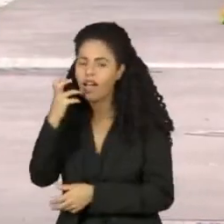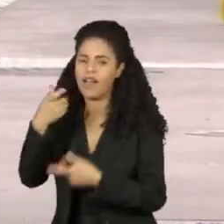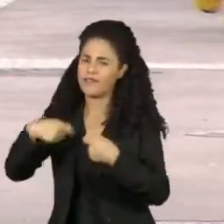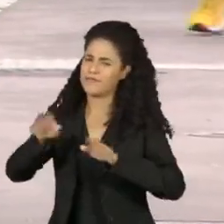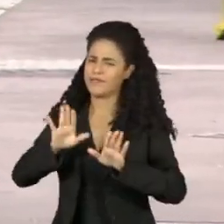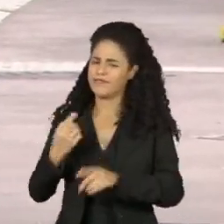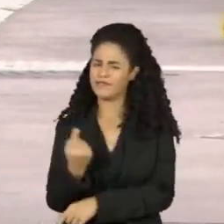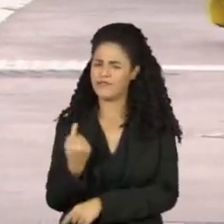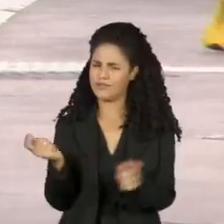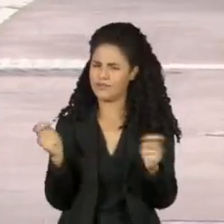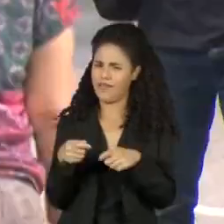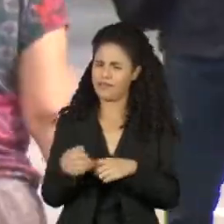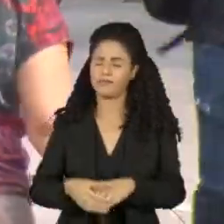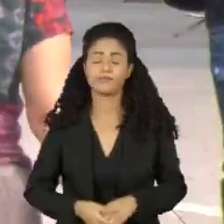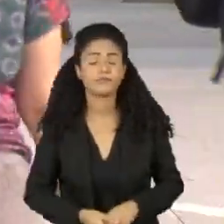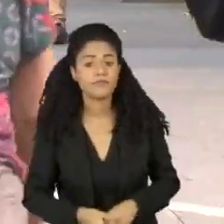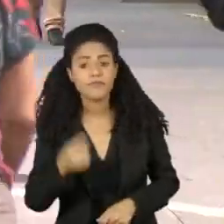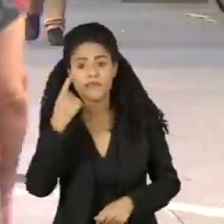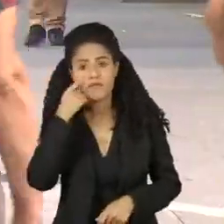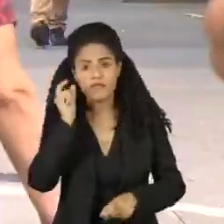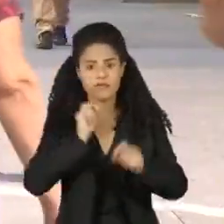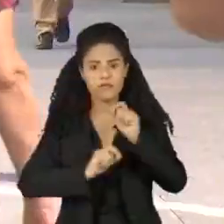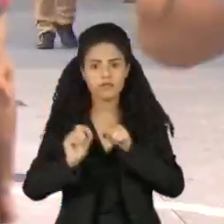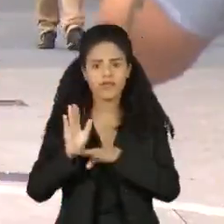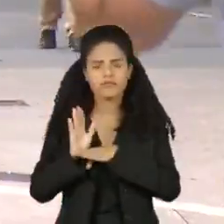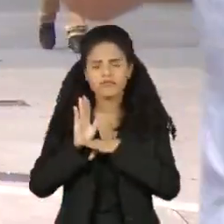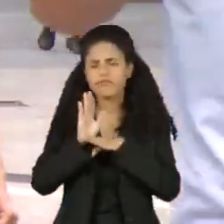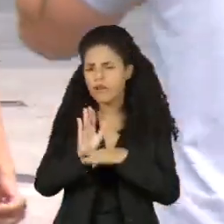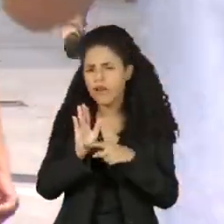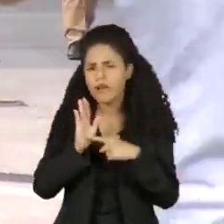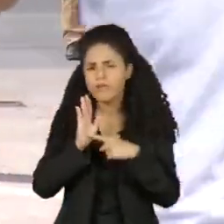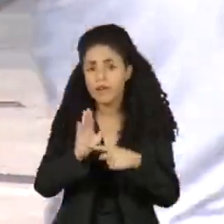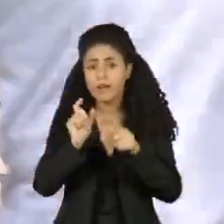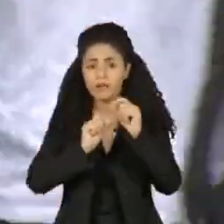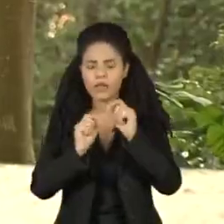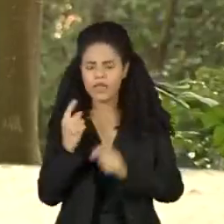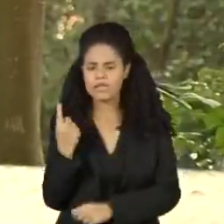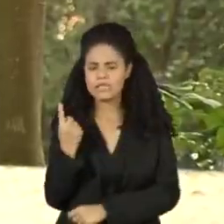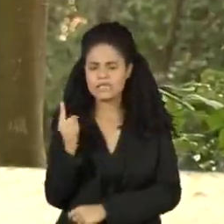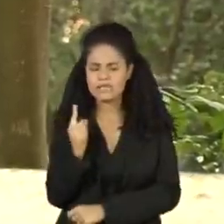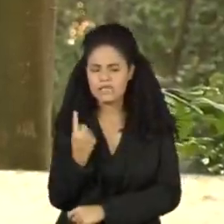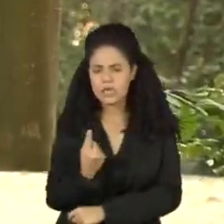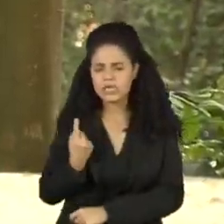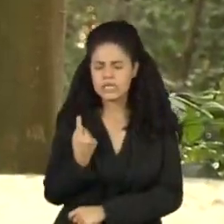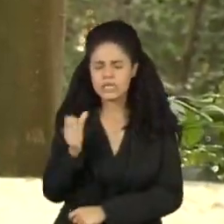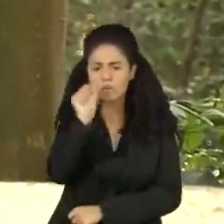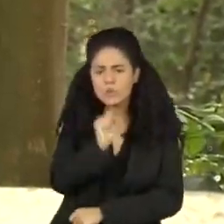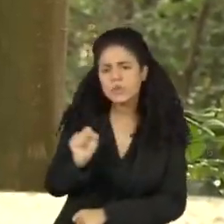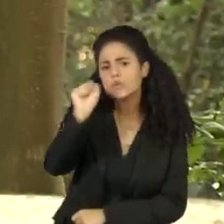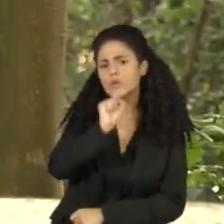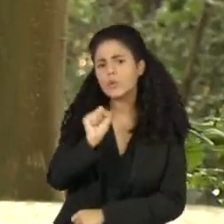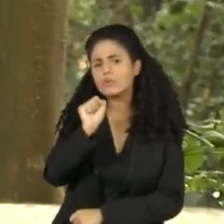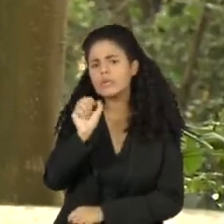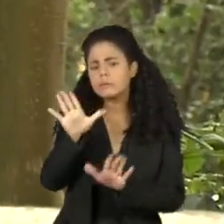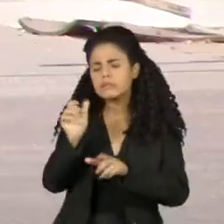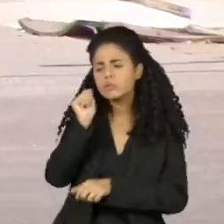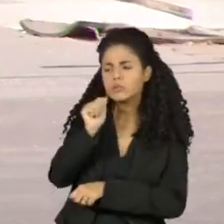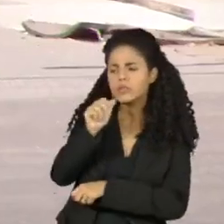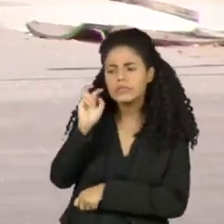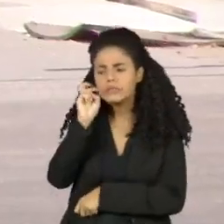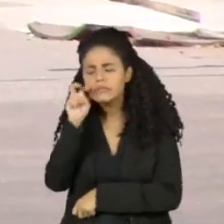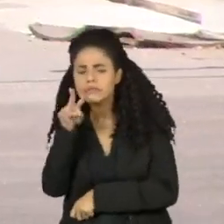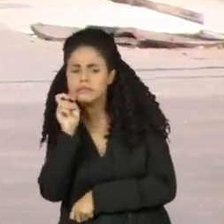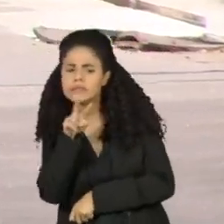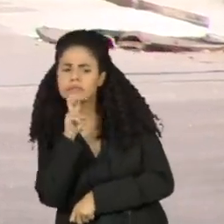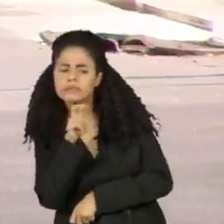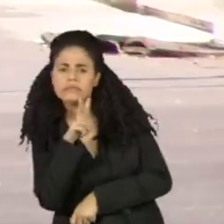dessa mudança, ainda existe um estigma muito grande acerca do estar solteiro, principalmente sobre as mulheres. Herança